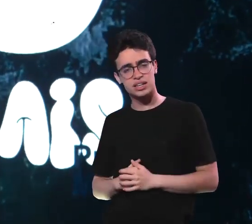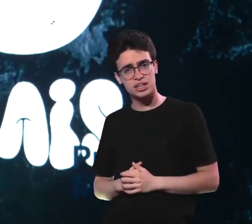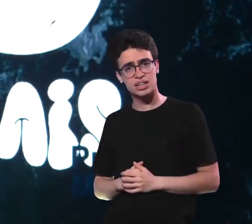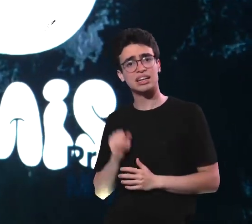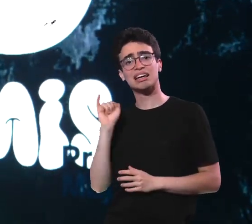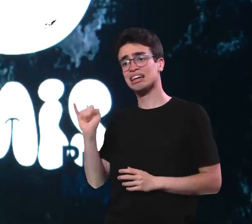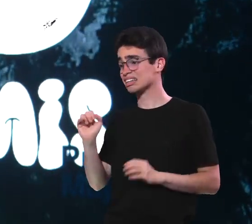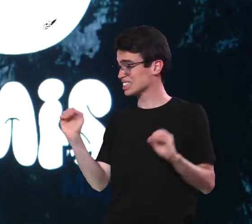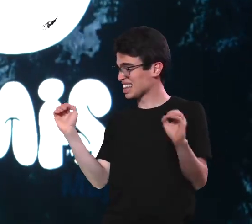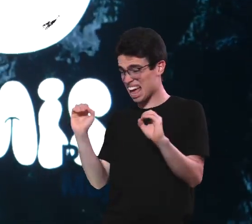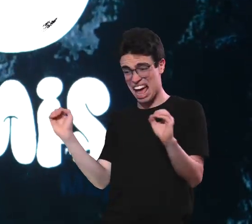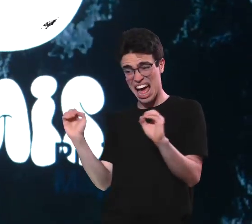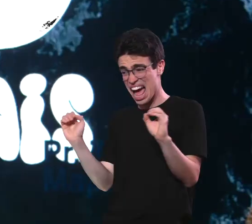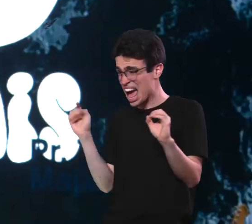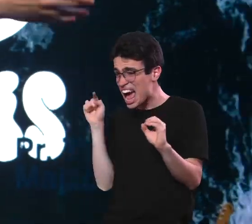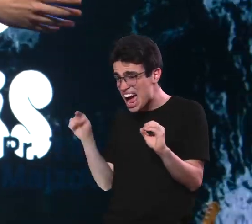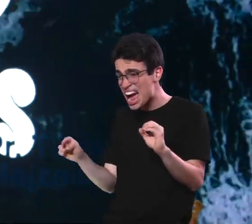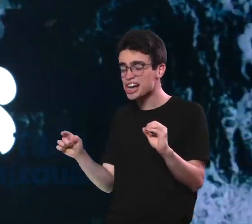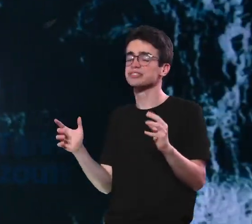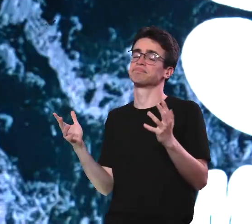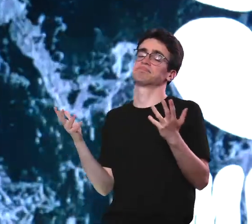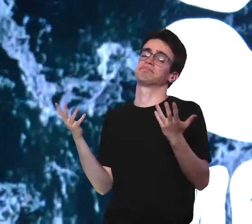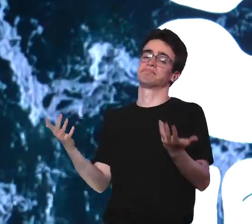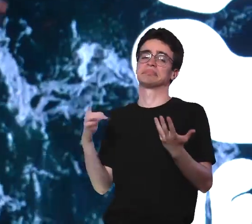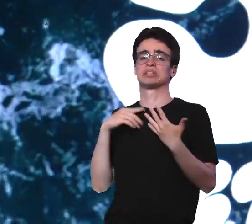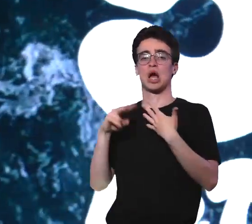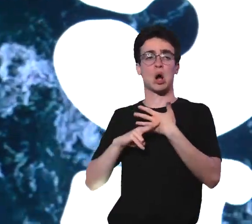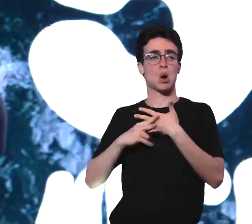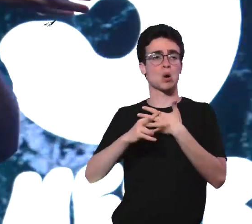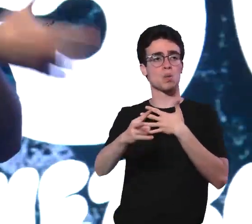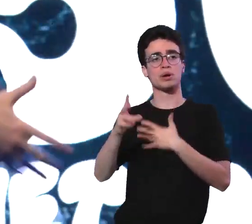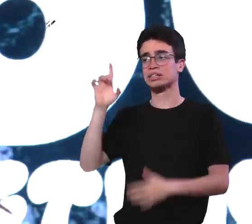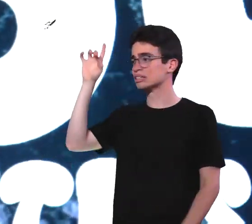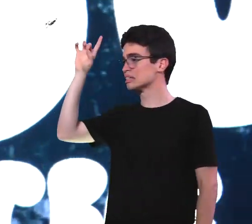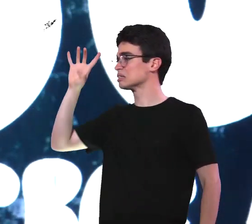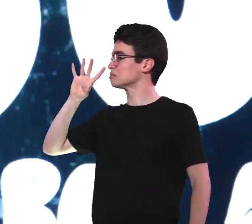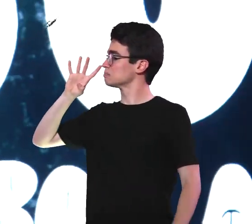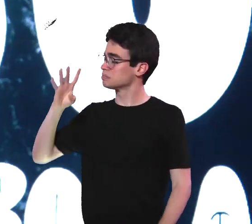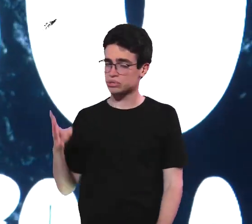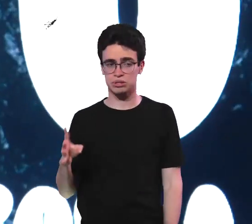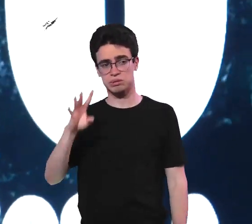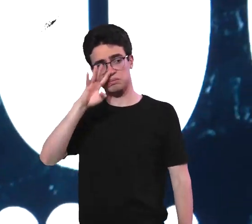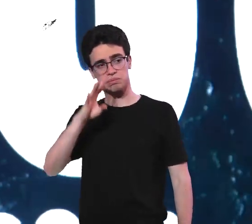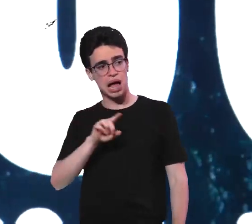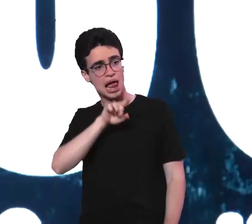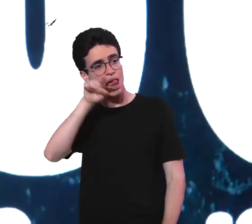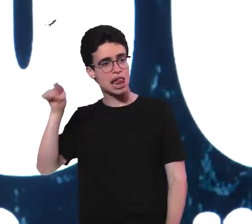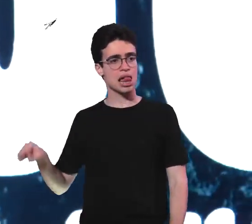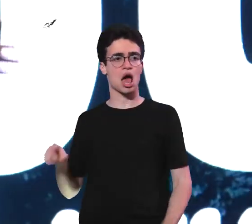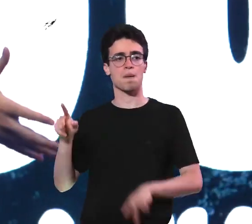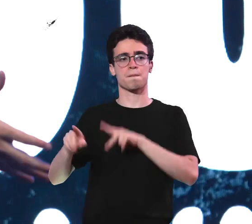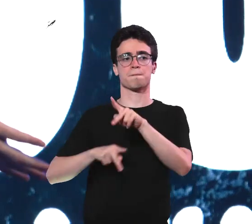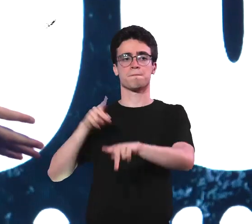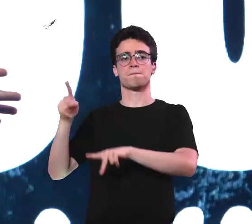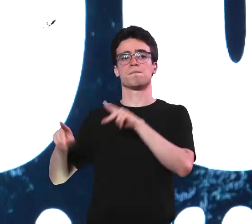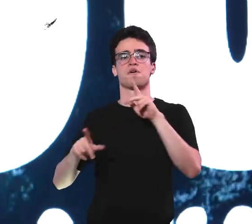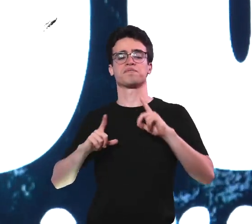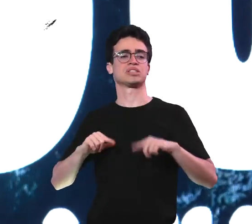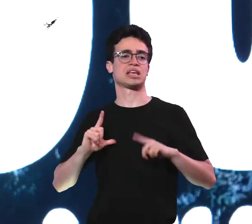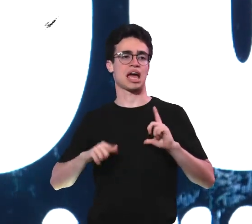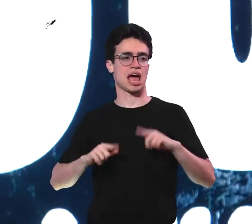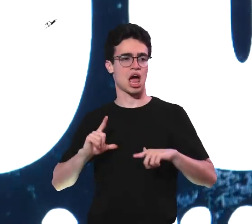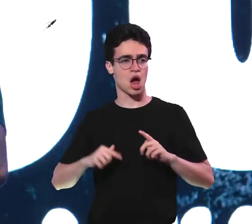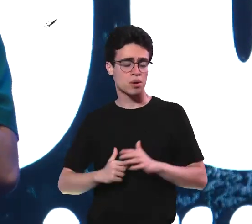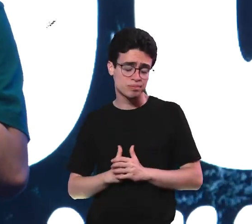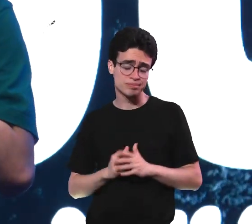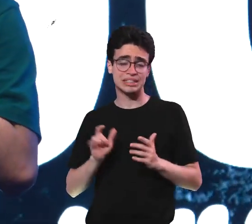contrário acontecesse, as consequências e o juízo de Deus viria sobre o povo de Israel. E infelizmente eles escolheram